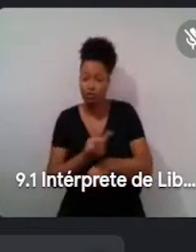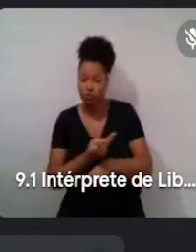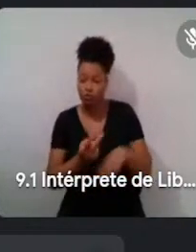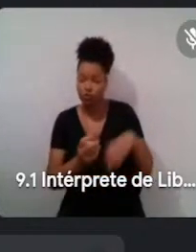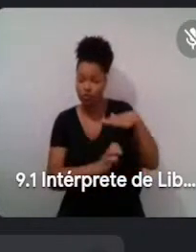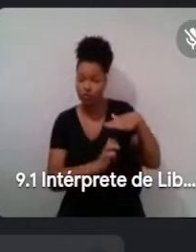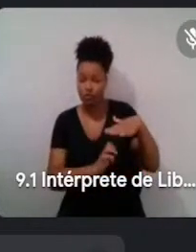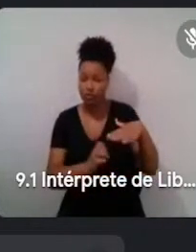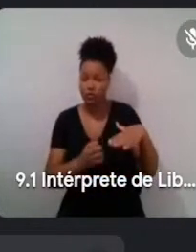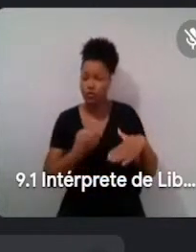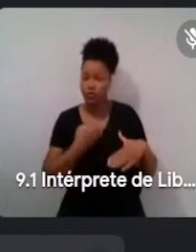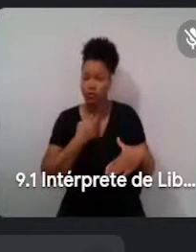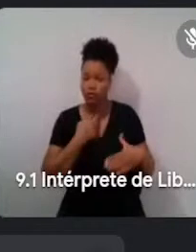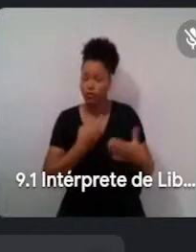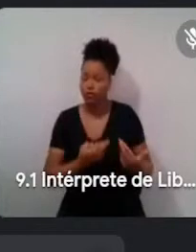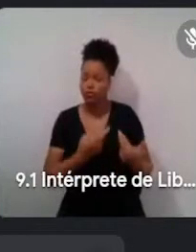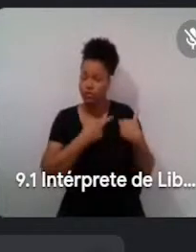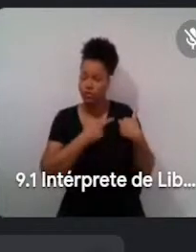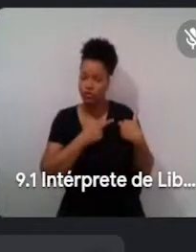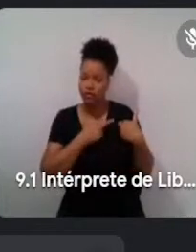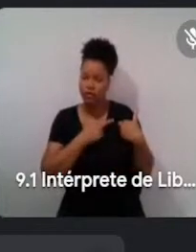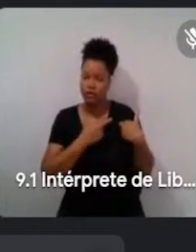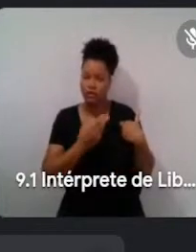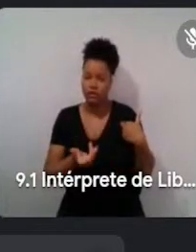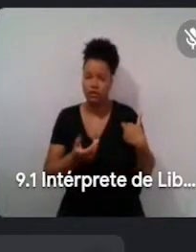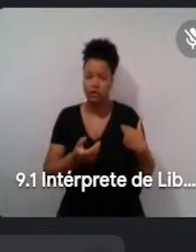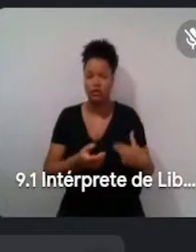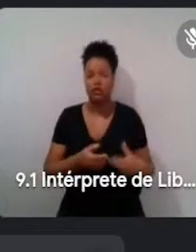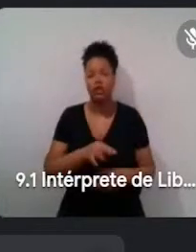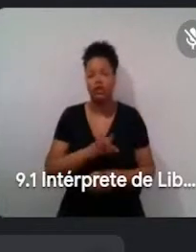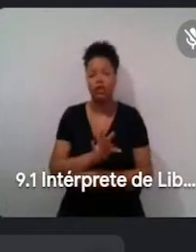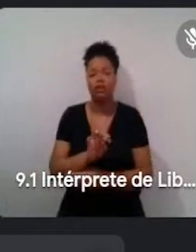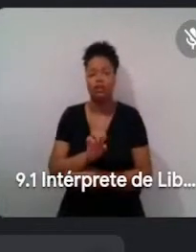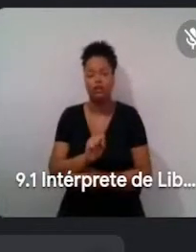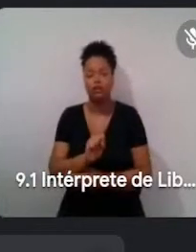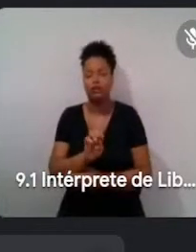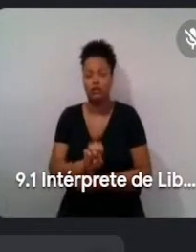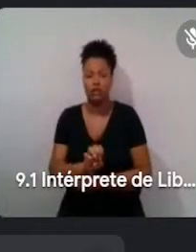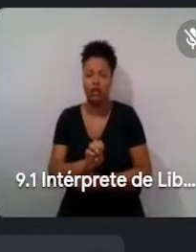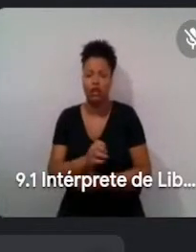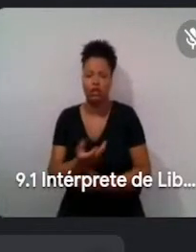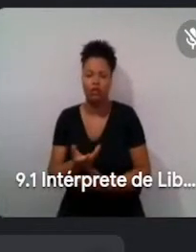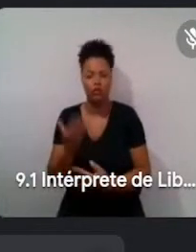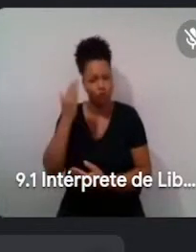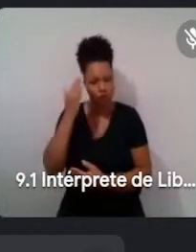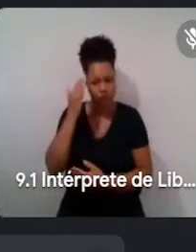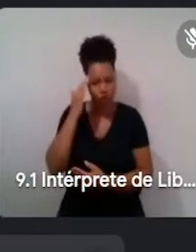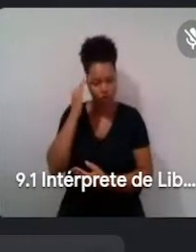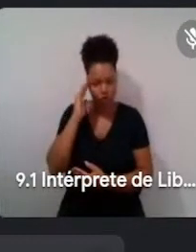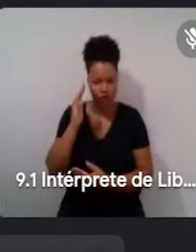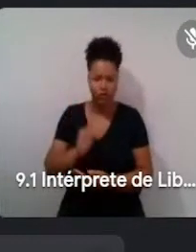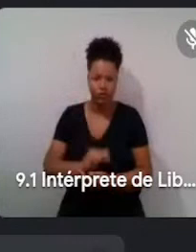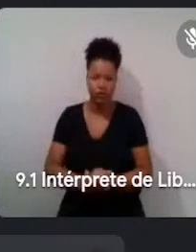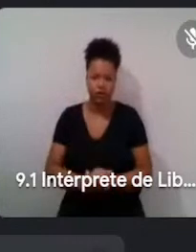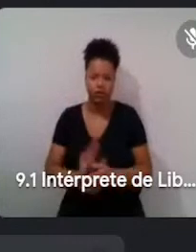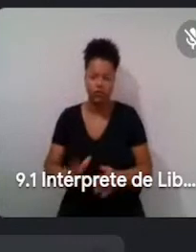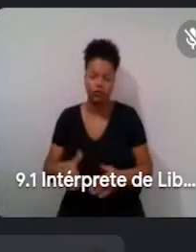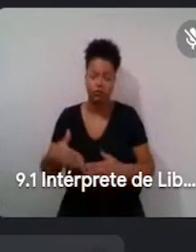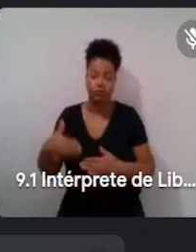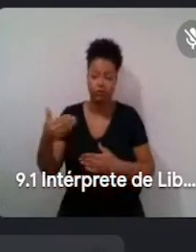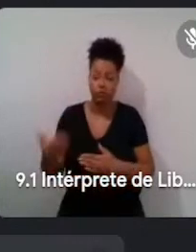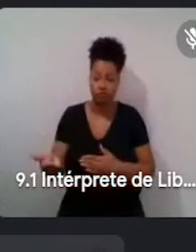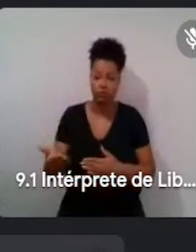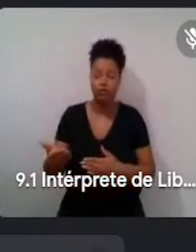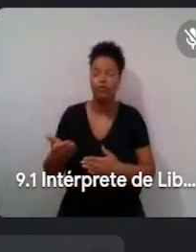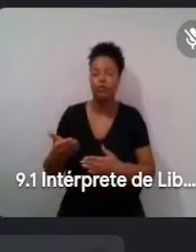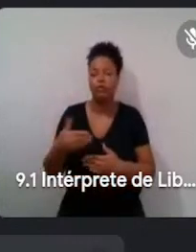também jurisprudência do TSE nesse sentido. No mais, senhor presidente, apenas